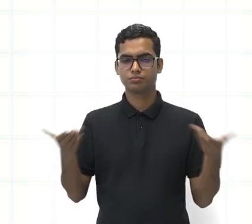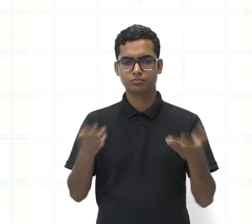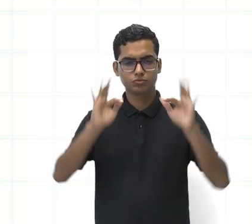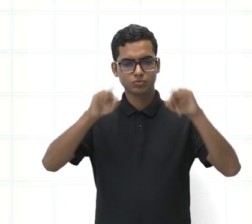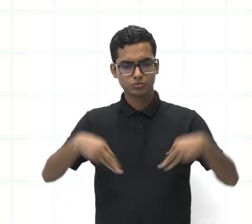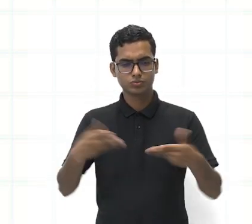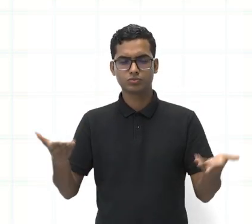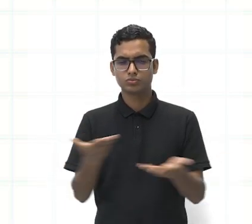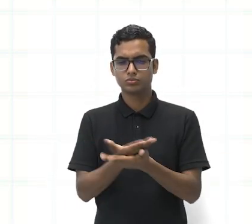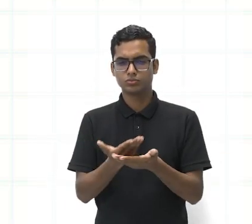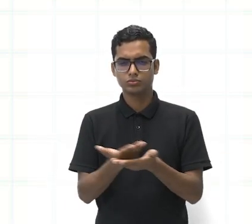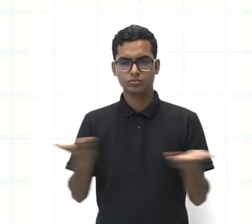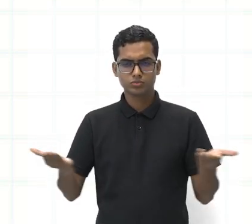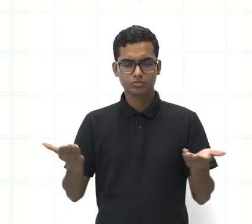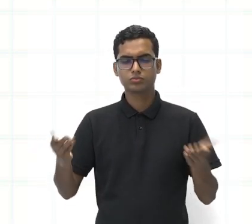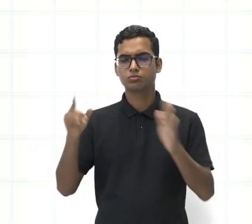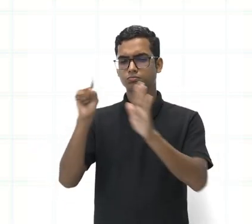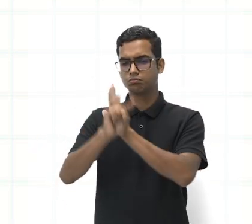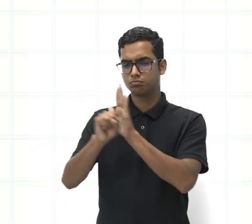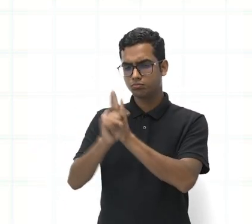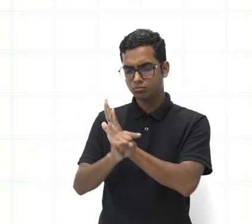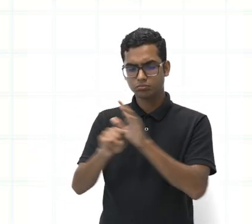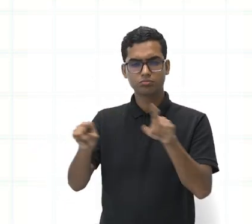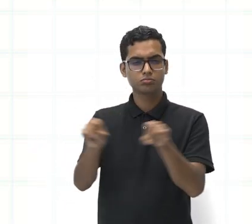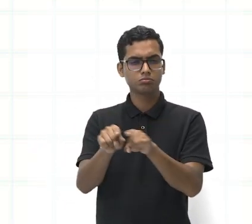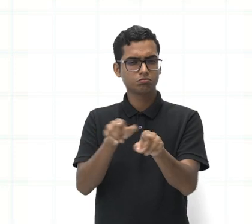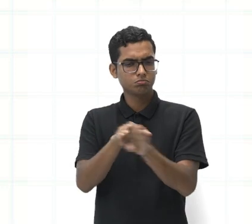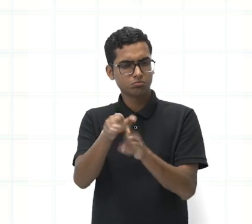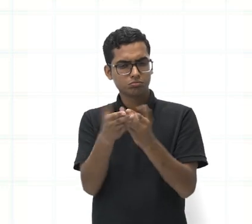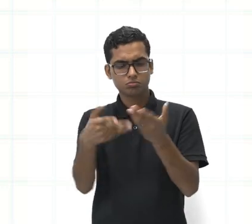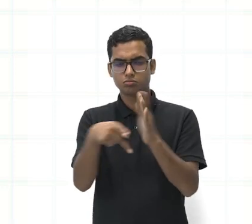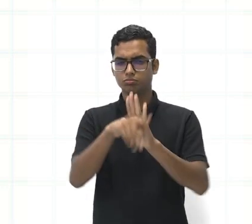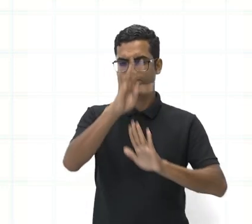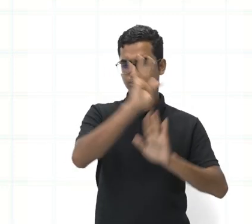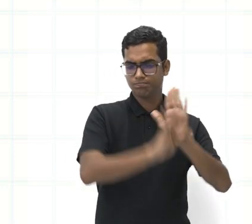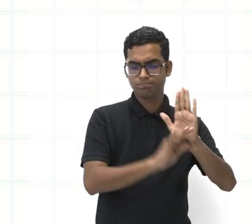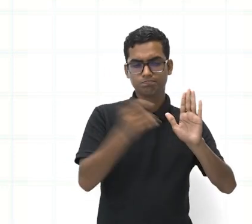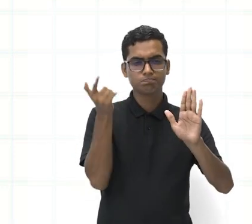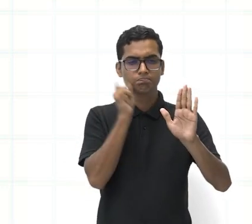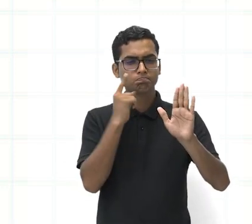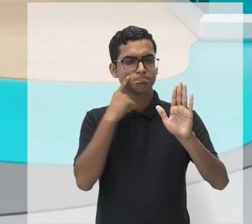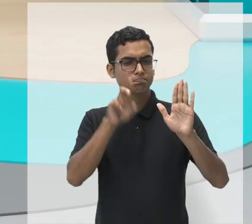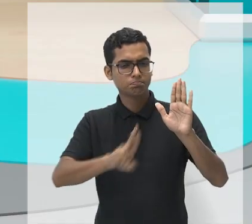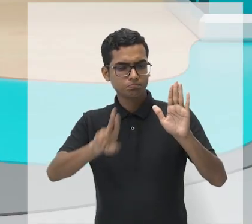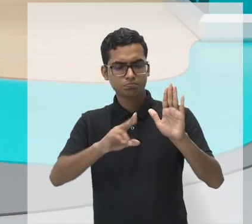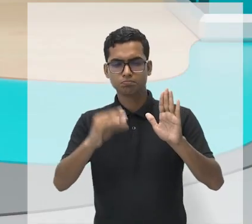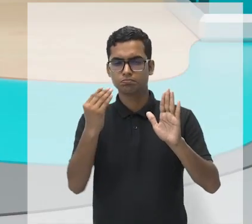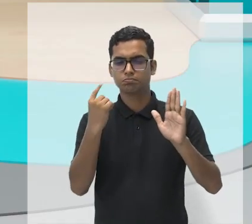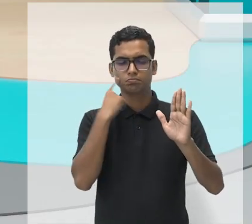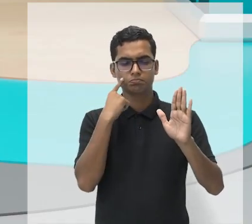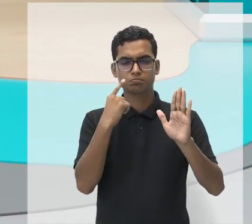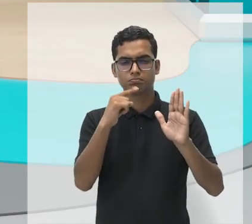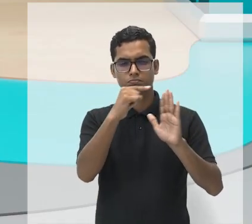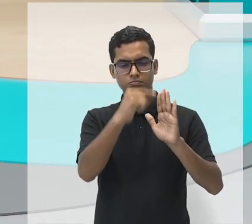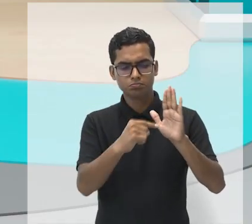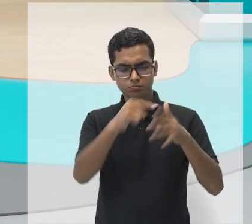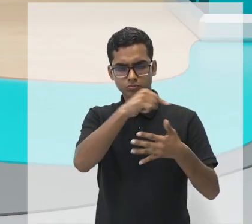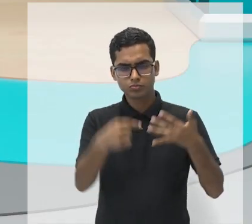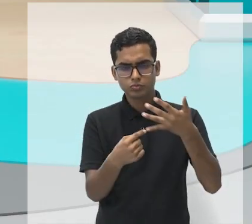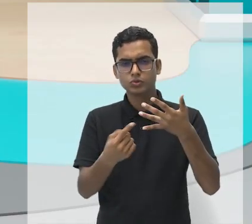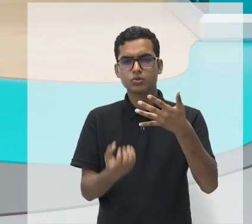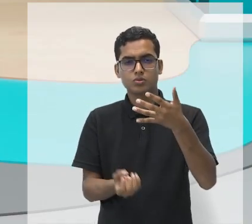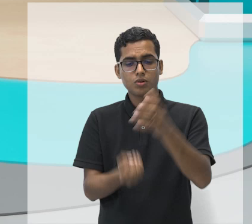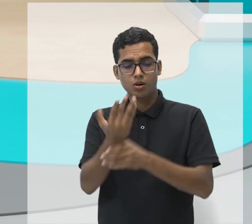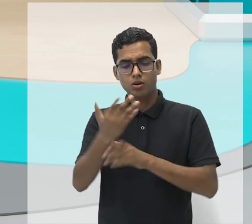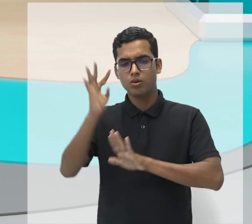nós finalizamos aqui essas perguntas que vão orientar um texto, tá? A partir dessas perguntas, vocês podem criar um